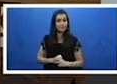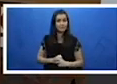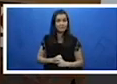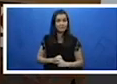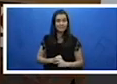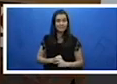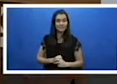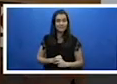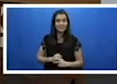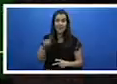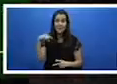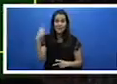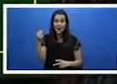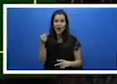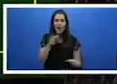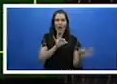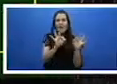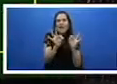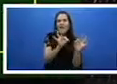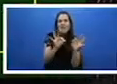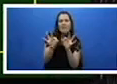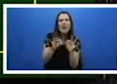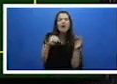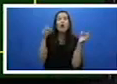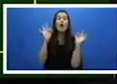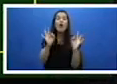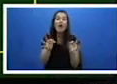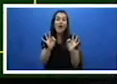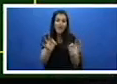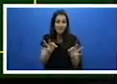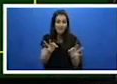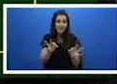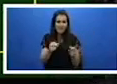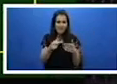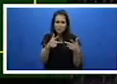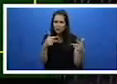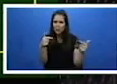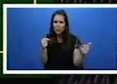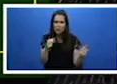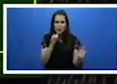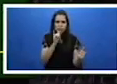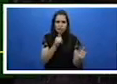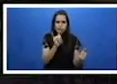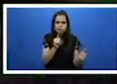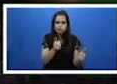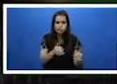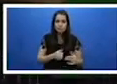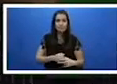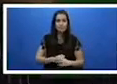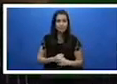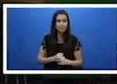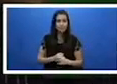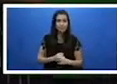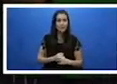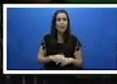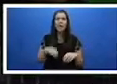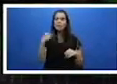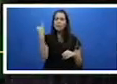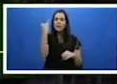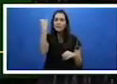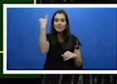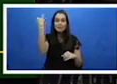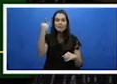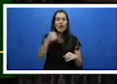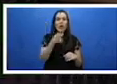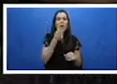Próximo. Organização correta dos fatos. Então, é muito importante os fatos estarem